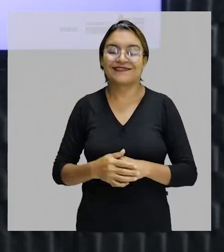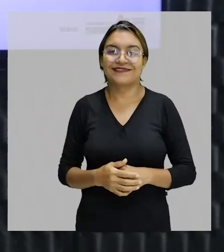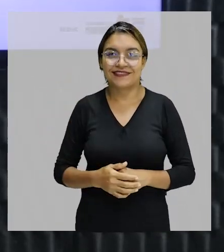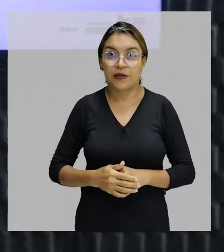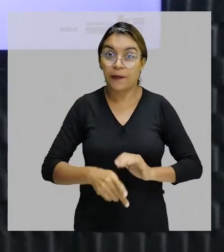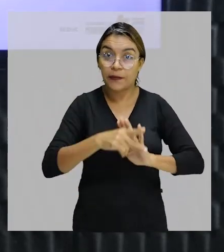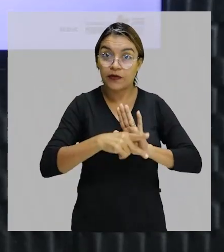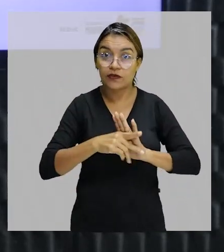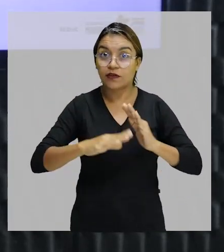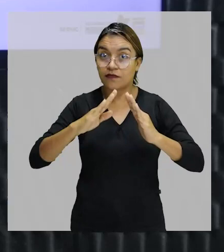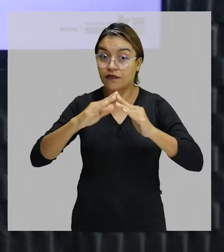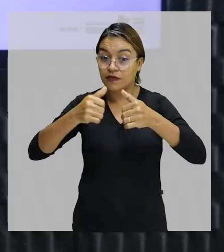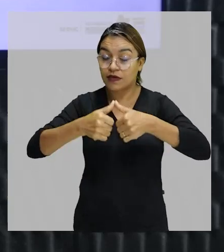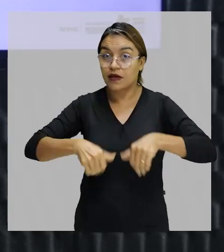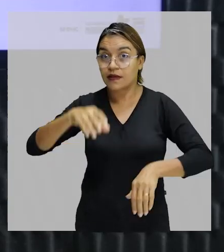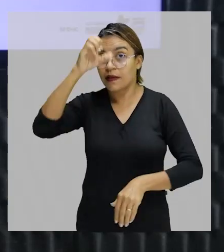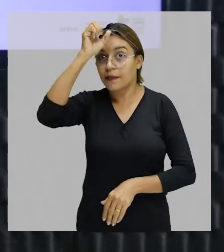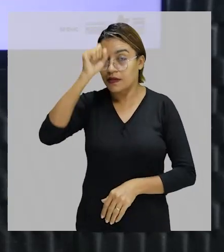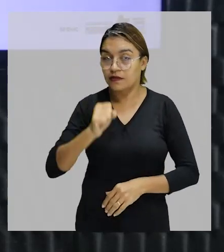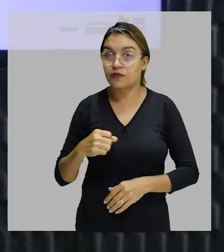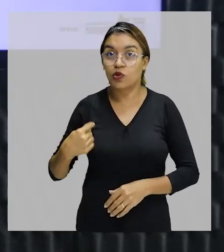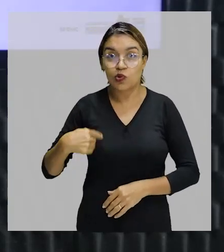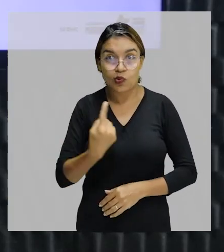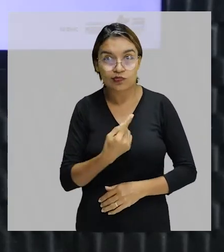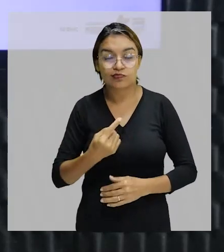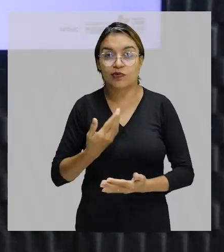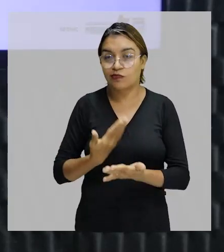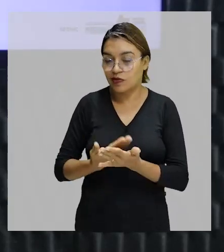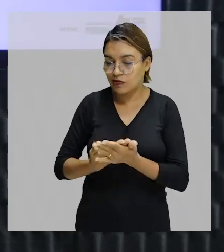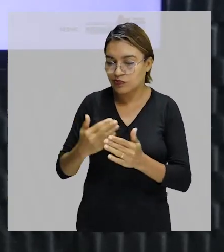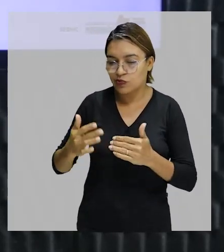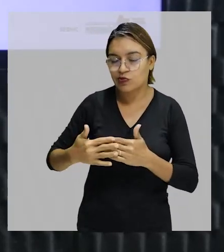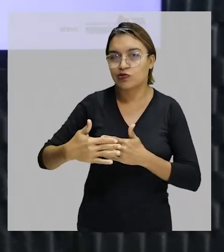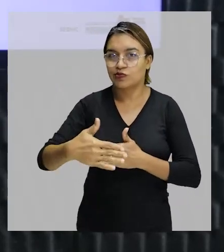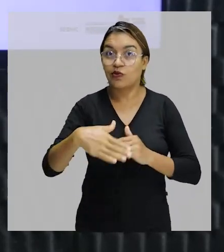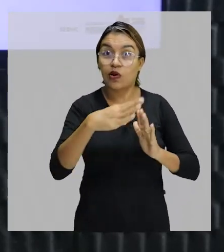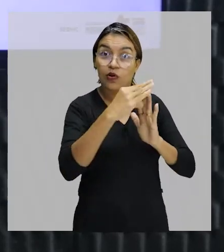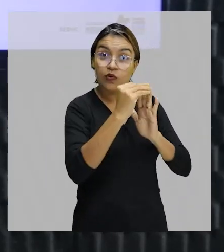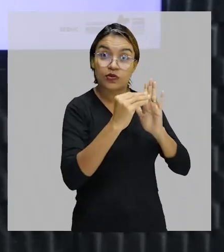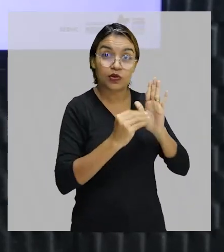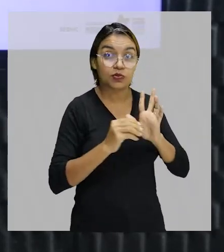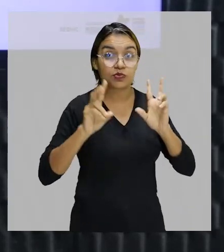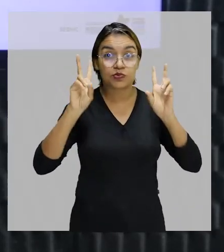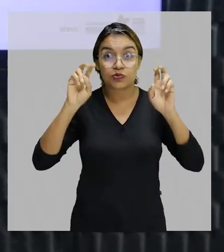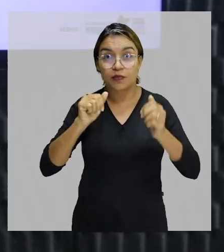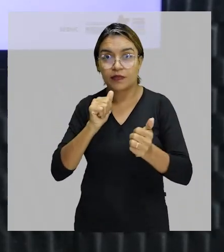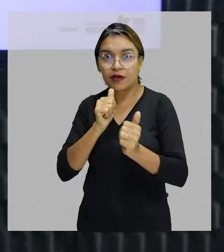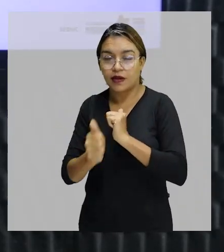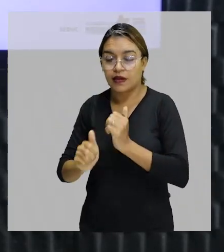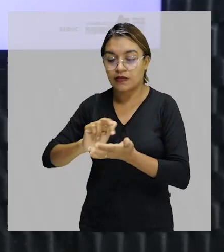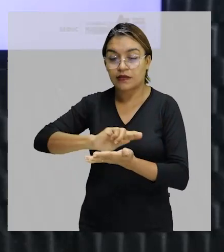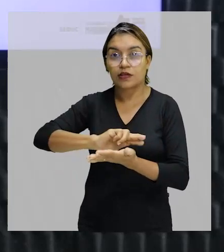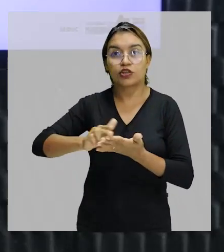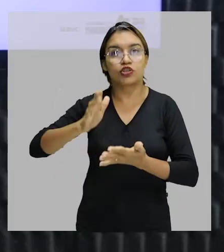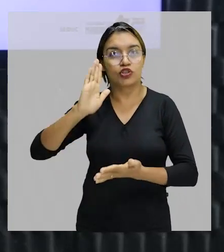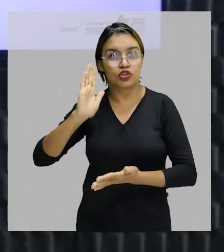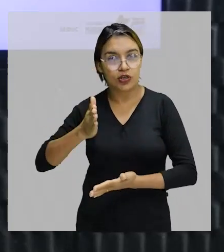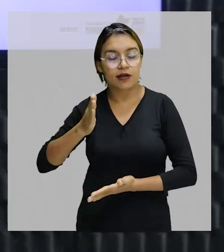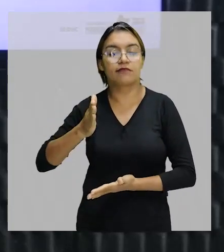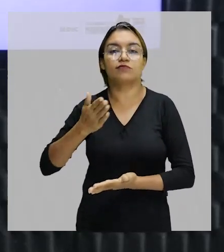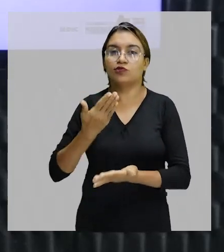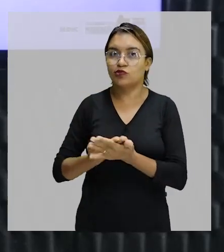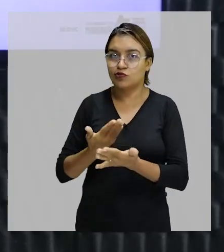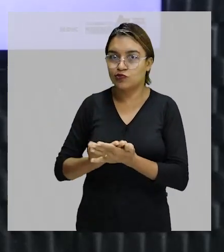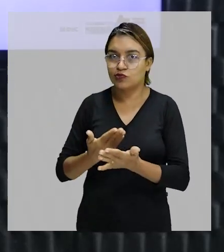projeto Fiquem em Casa Aprendendo, vamos dar continuidade a esse conteúdo do atletismo. Já estudamos origem,